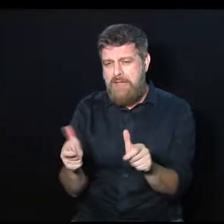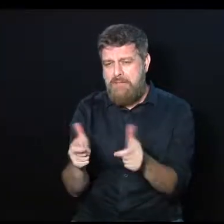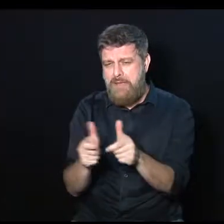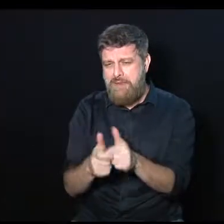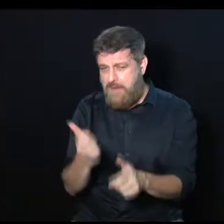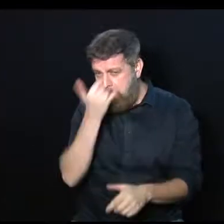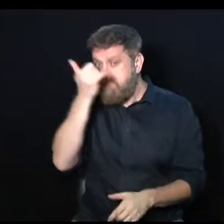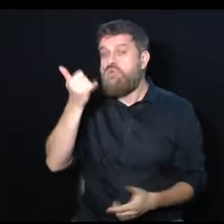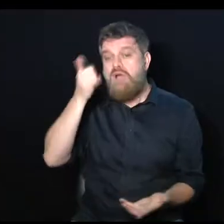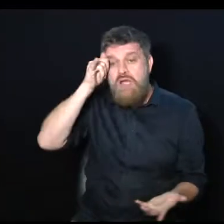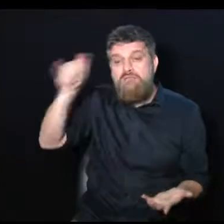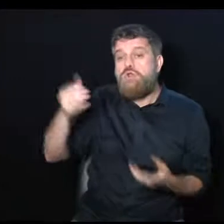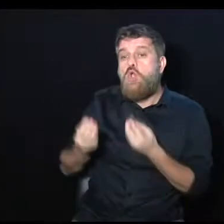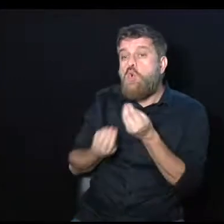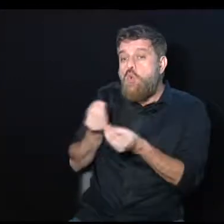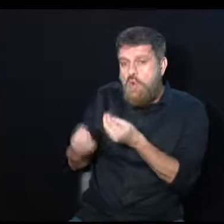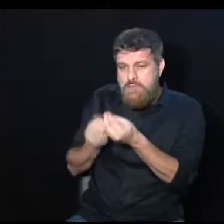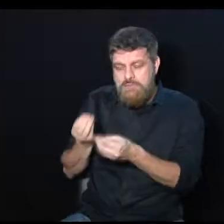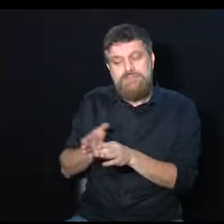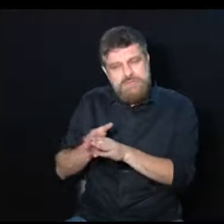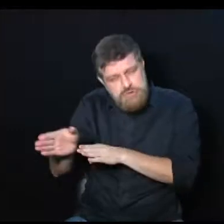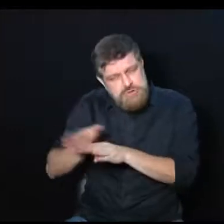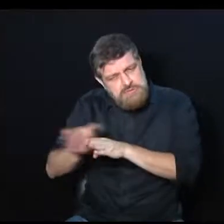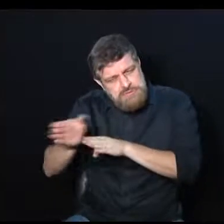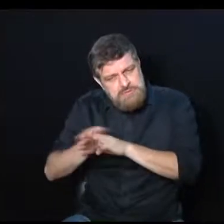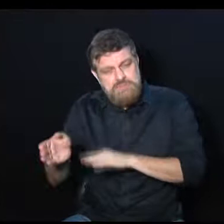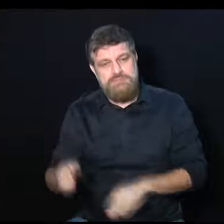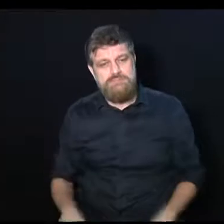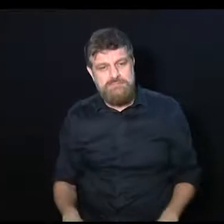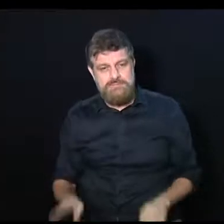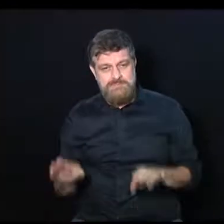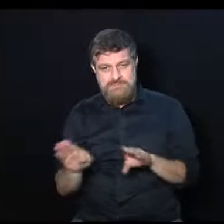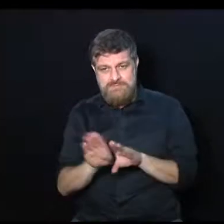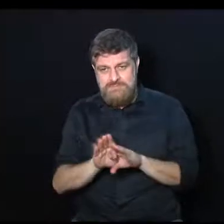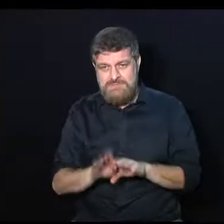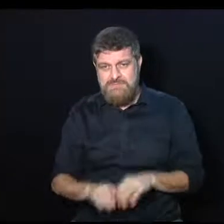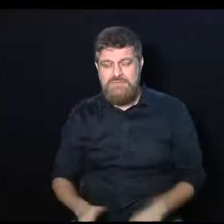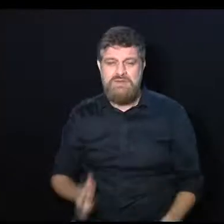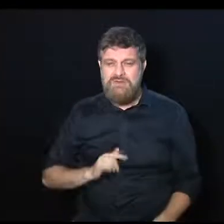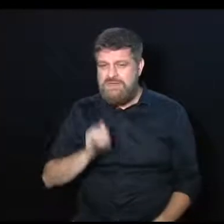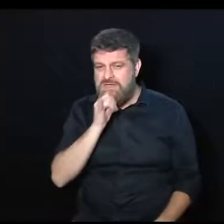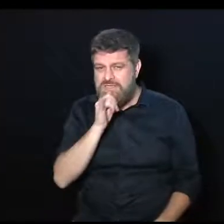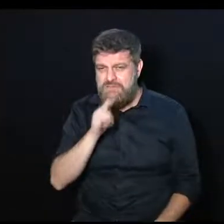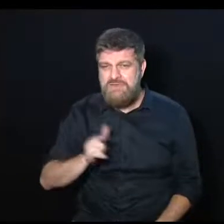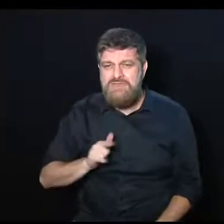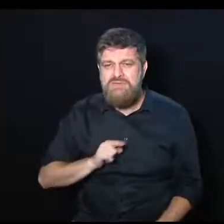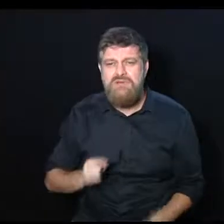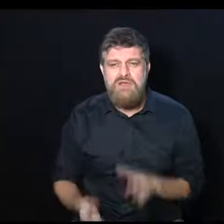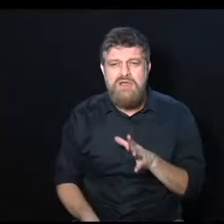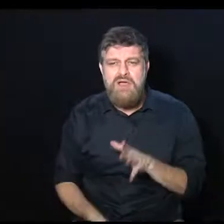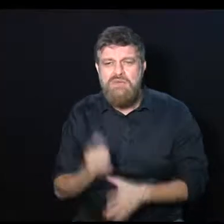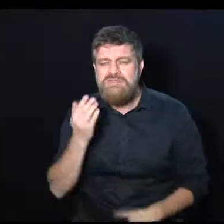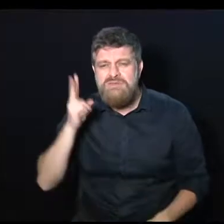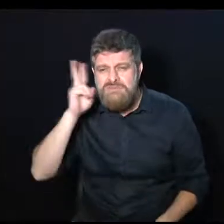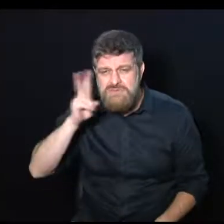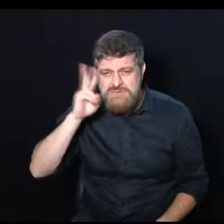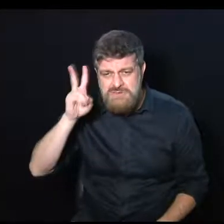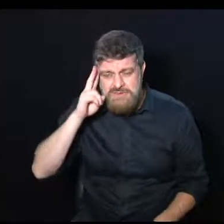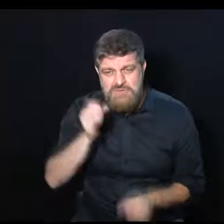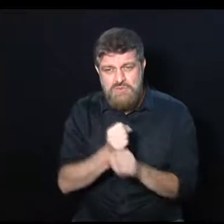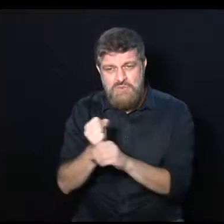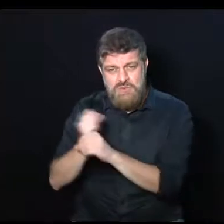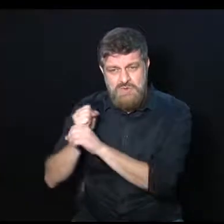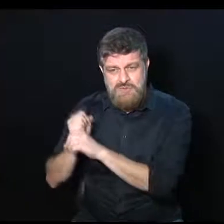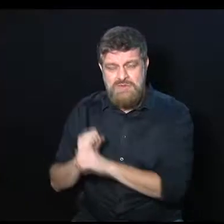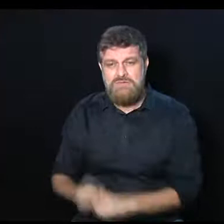acidente com o escorpião? E também em catástrofes, por exemplo, quando teve uma catástrofe, não sei se vocês lembram, alguns anos atrás, em